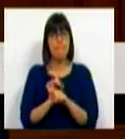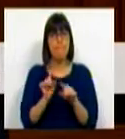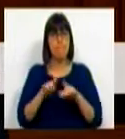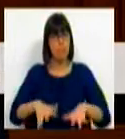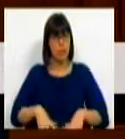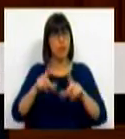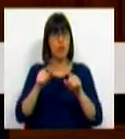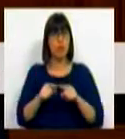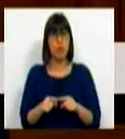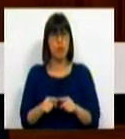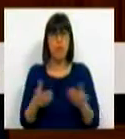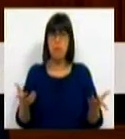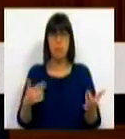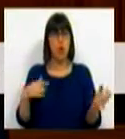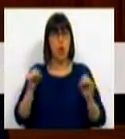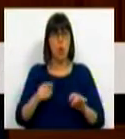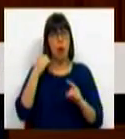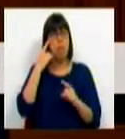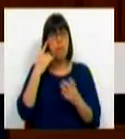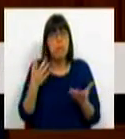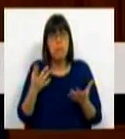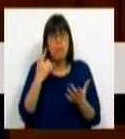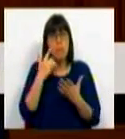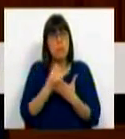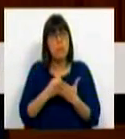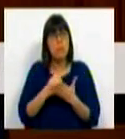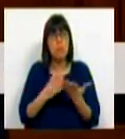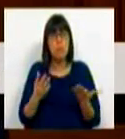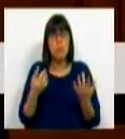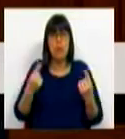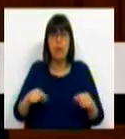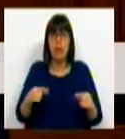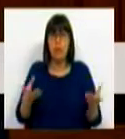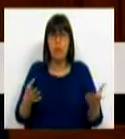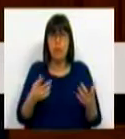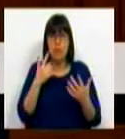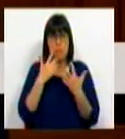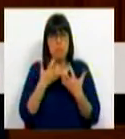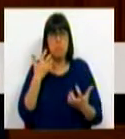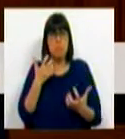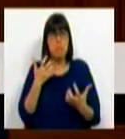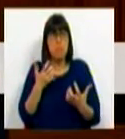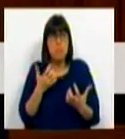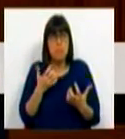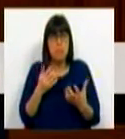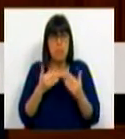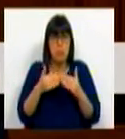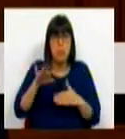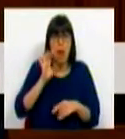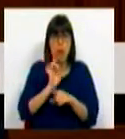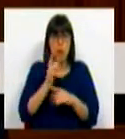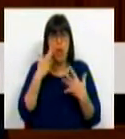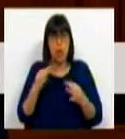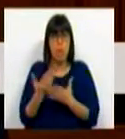essa evolução, não tenho ideia de ser, de haver, portanto, uma incidência superior àquilo